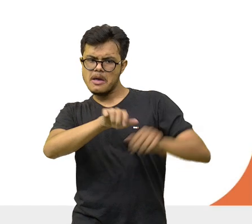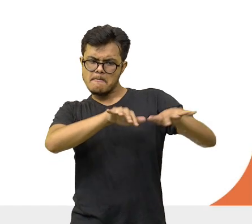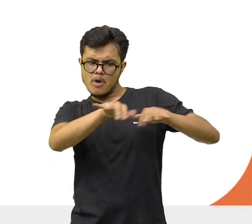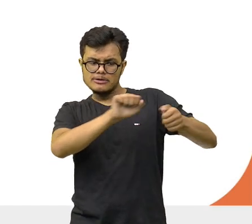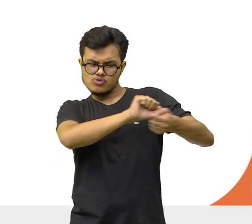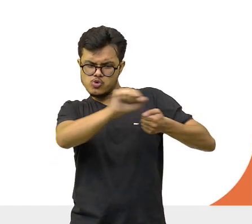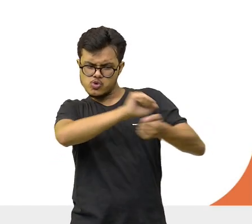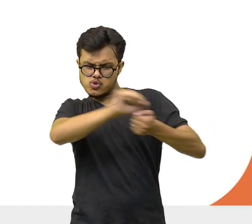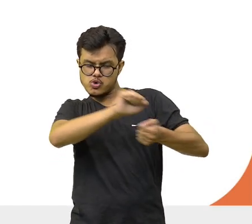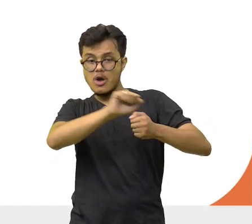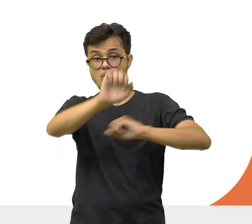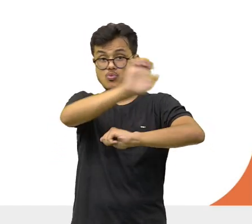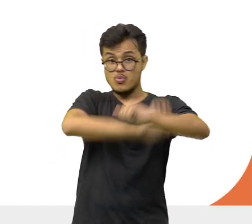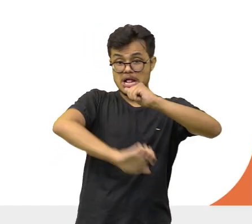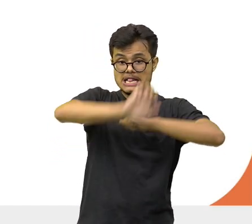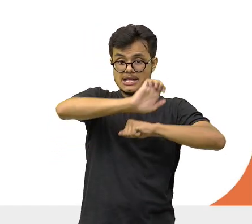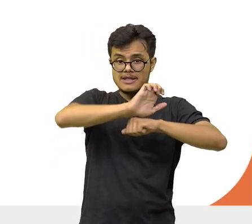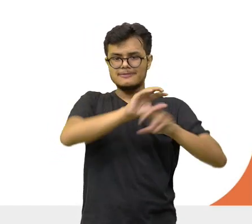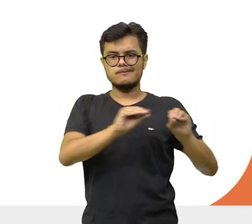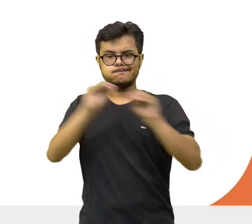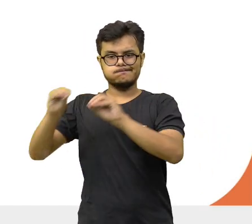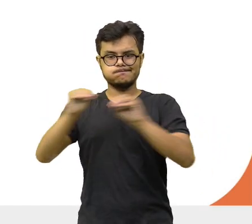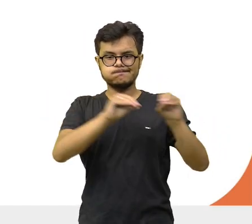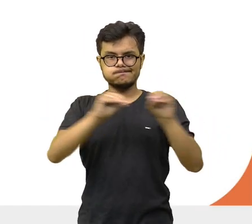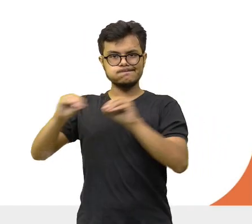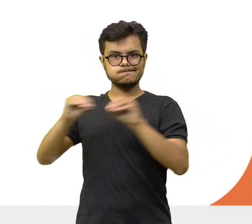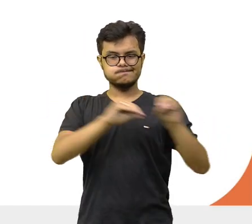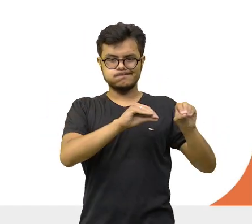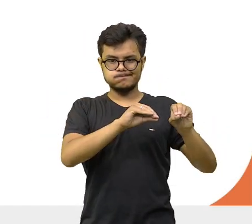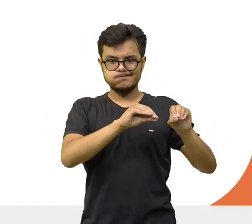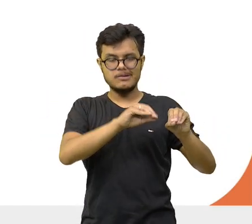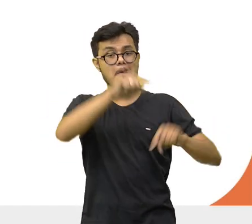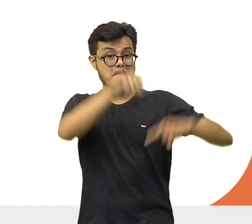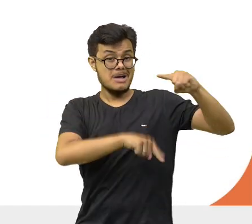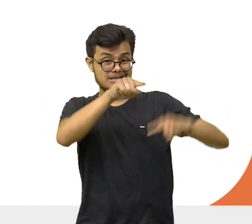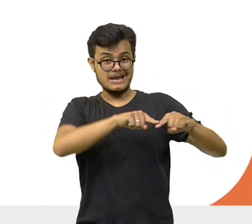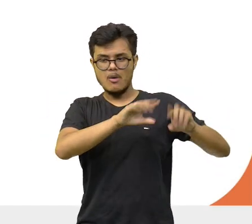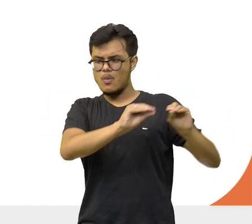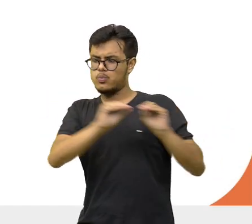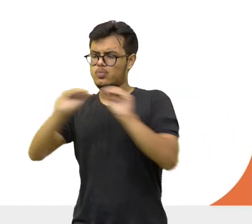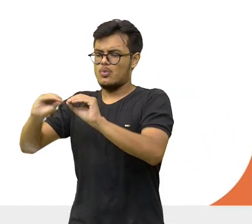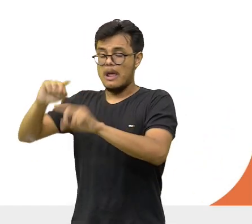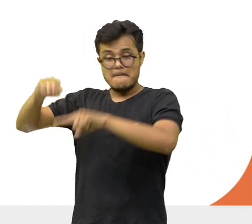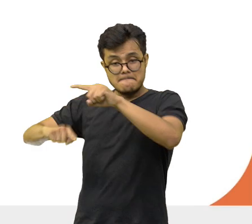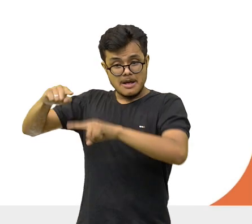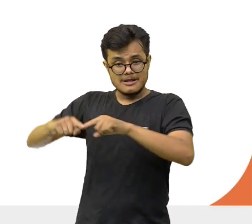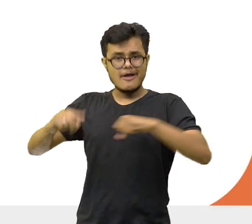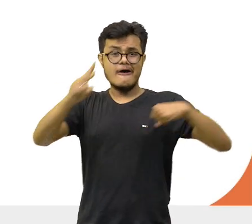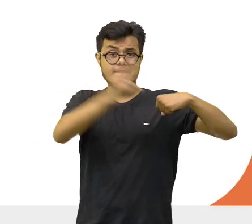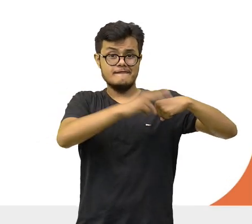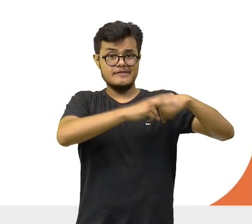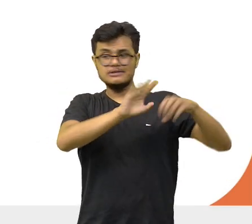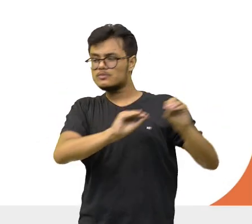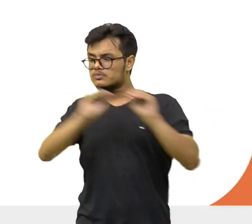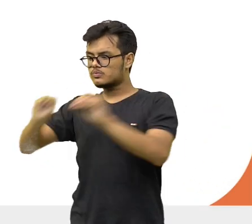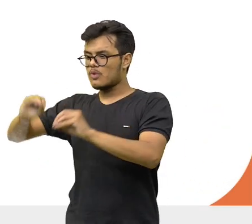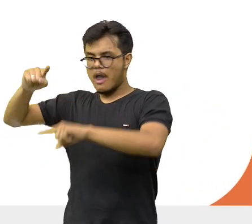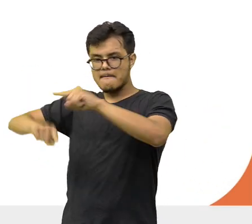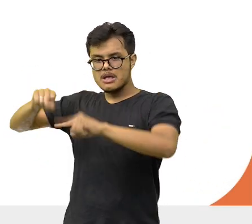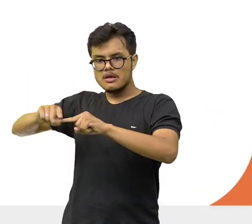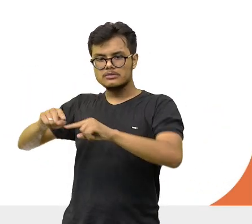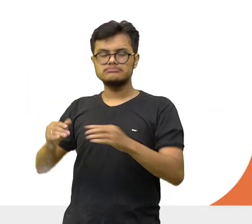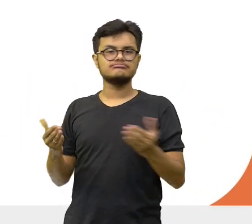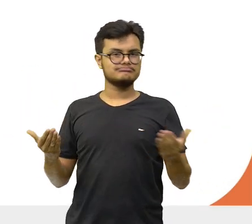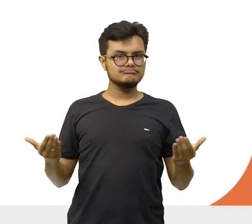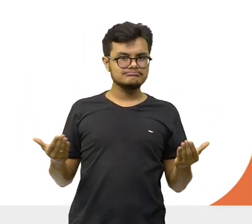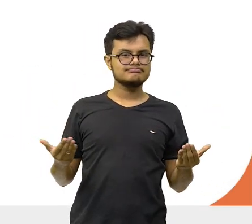os elétrons eles conseguem migrar de um corpo para outro, do vidro para a lã. E aí,